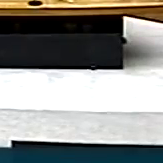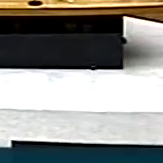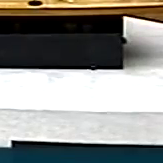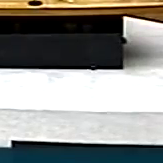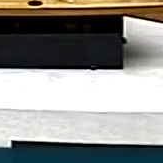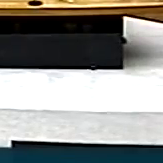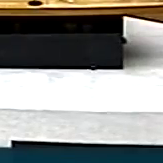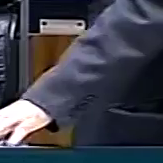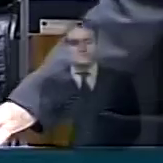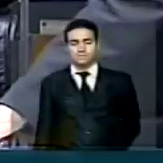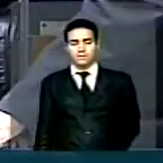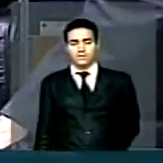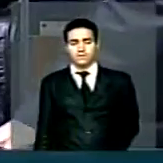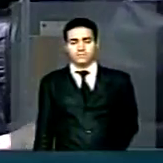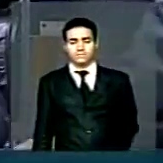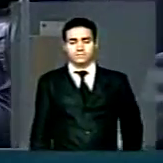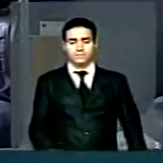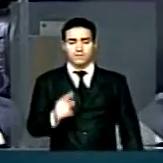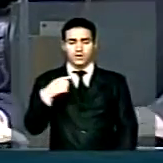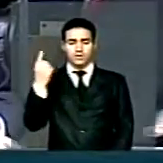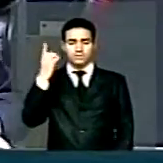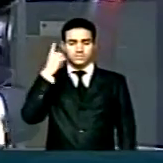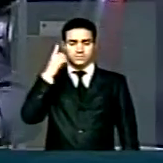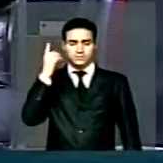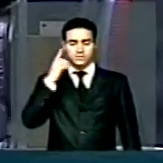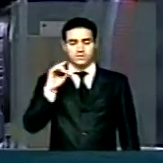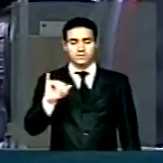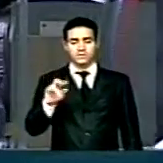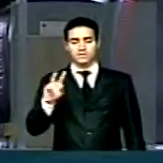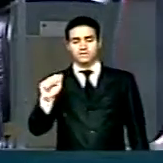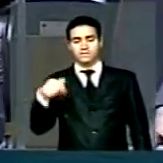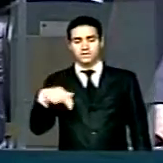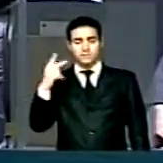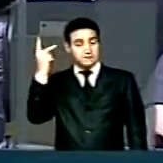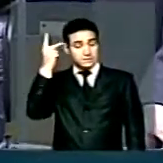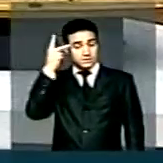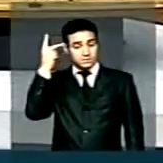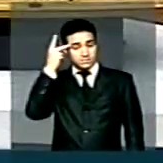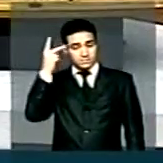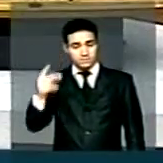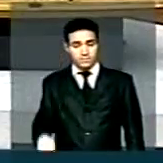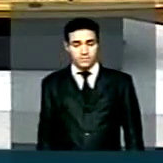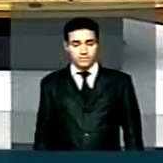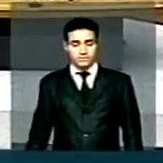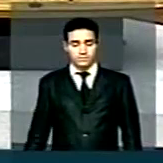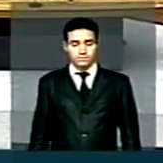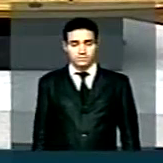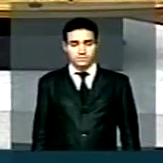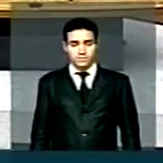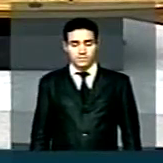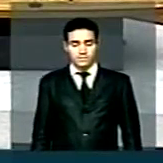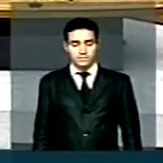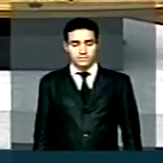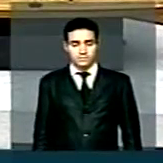Próximo orador inscrito, permutando, Ivan Valente. São Paulo. Soma os três.